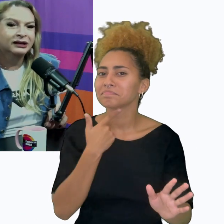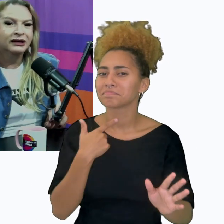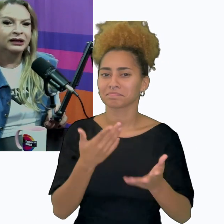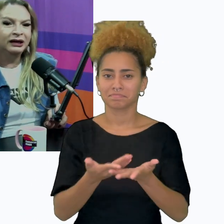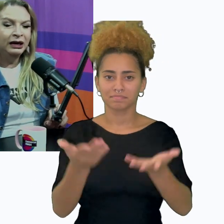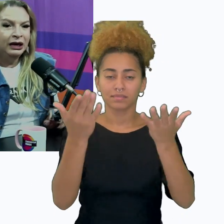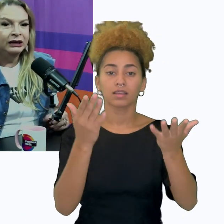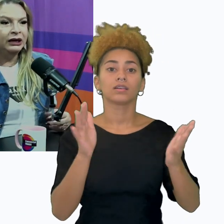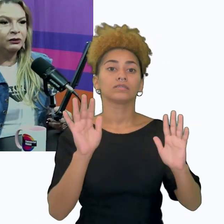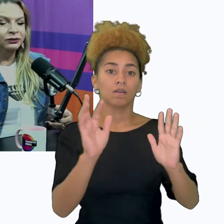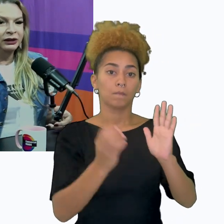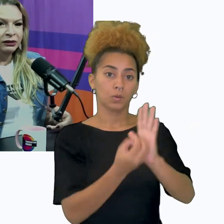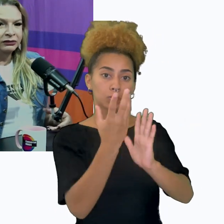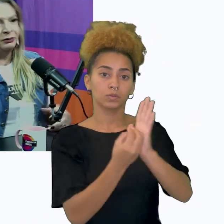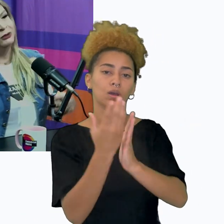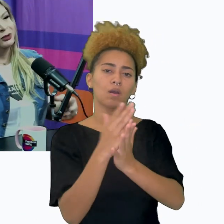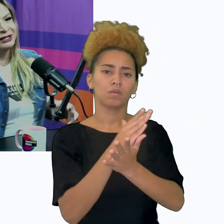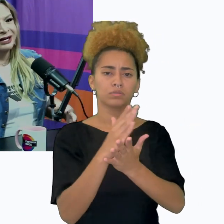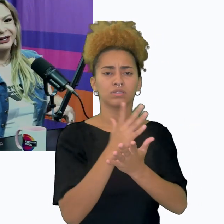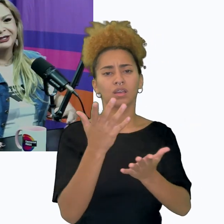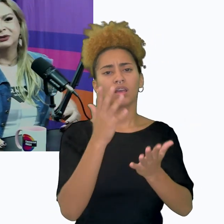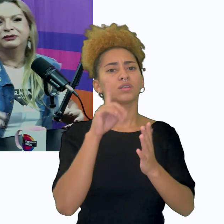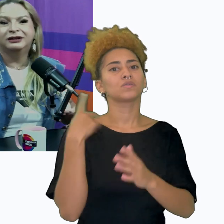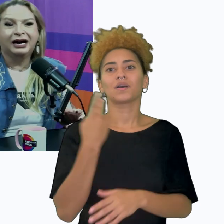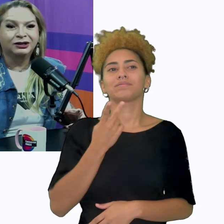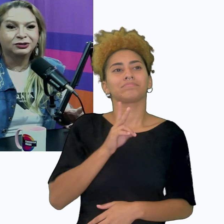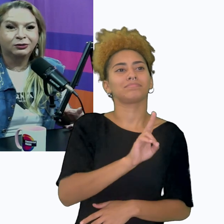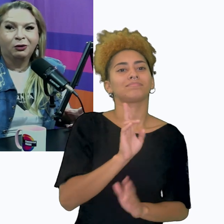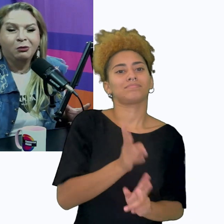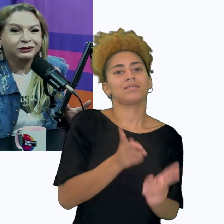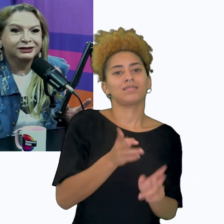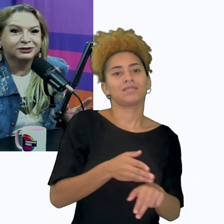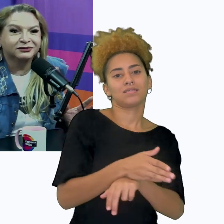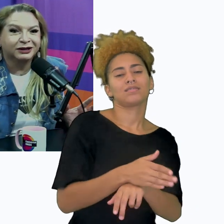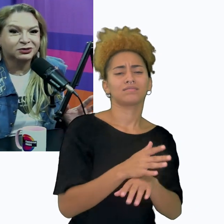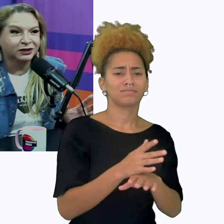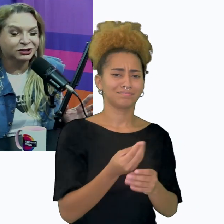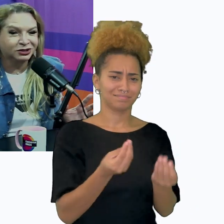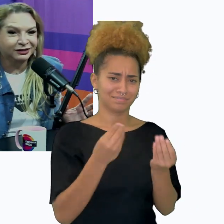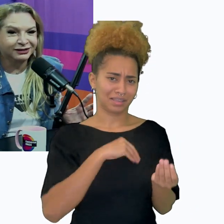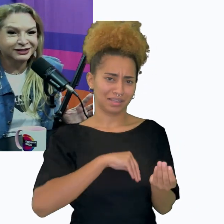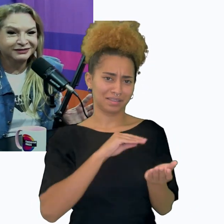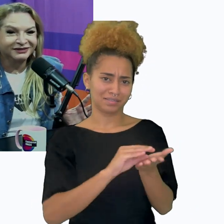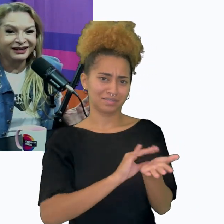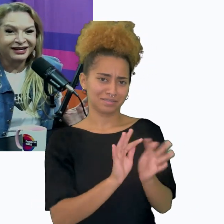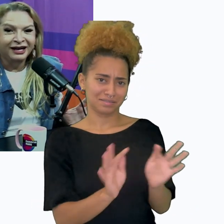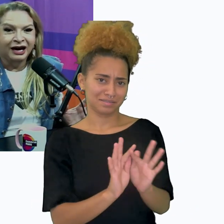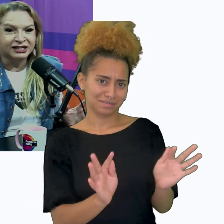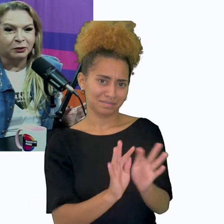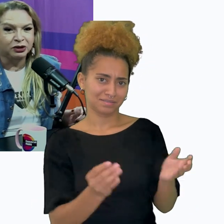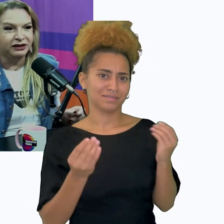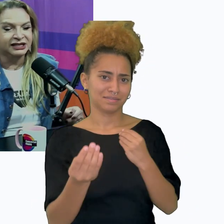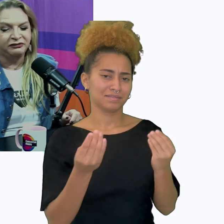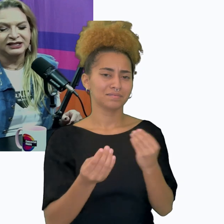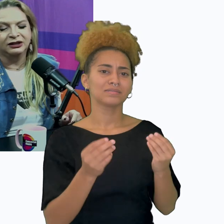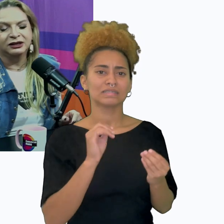Fique à vontade, faça o que você quiser. E aí, quando não, tem produtores que querem exclusividade. Como que tem exclusividade com um cachê desse, né? Eu fui pra uma casa... Você só